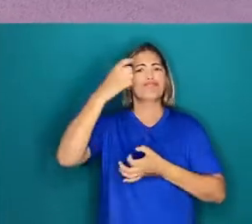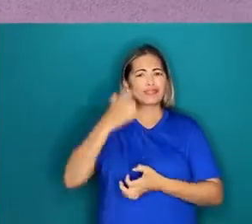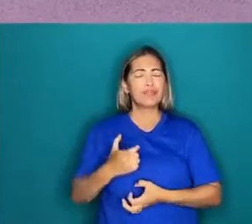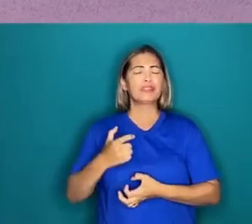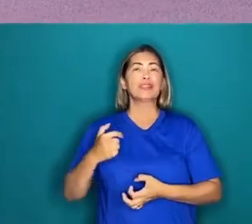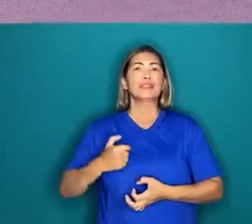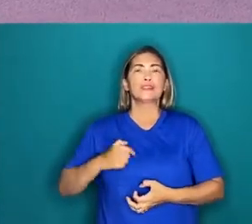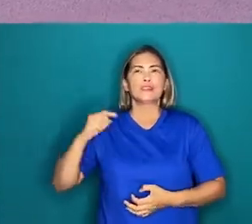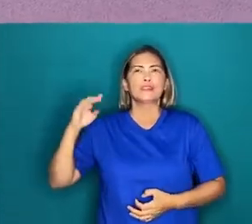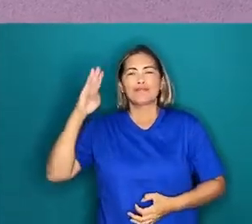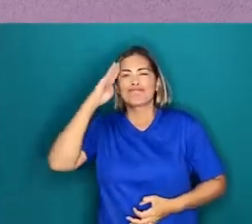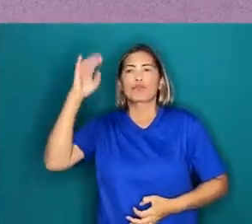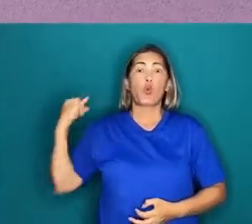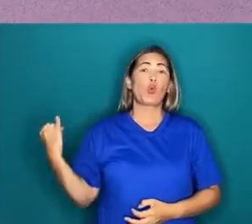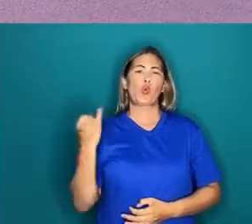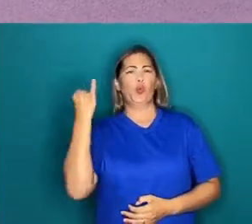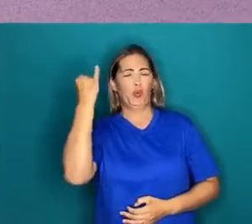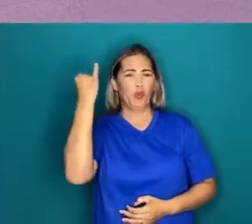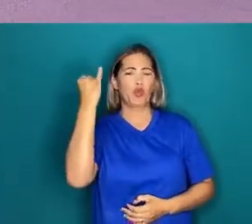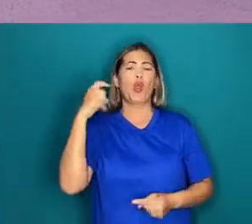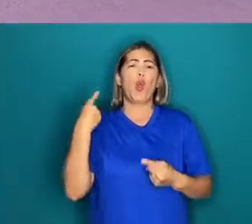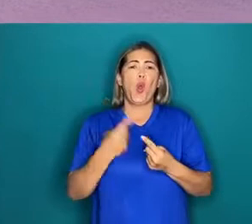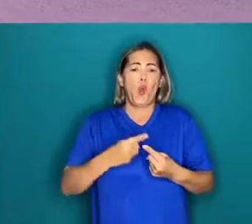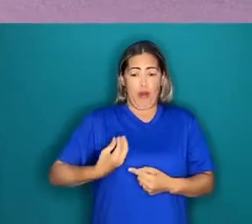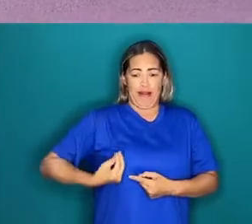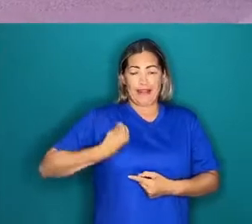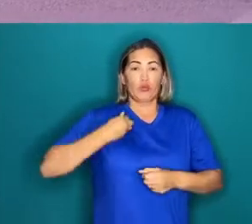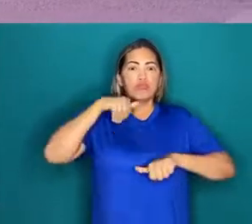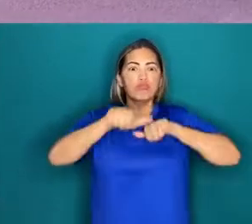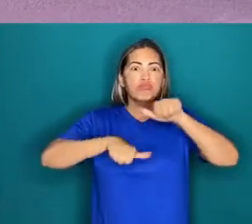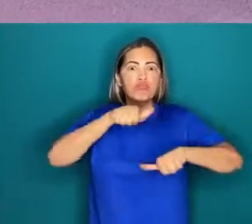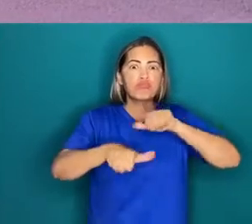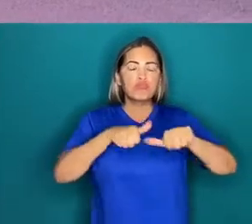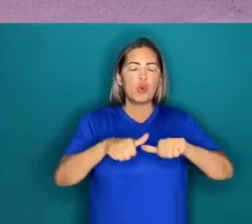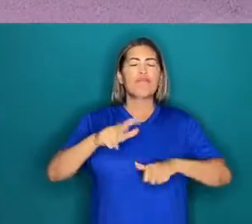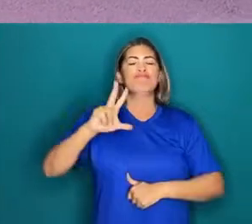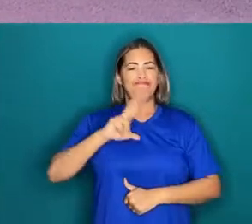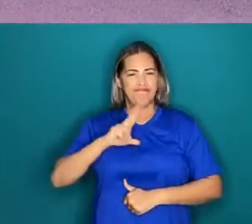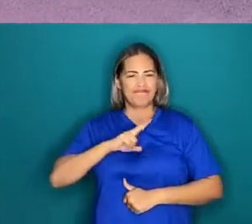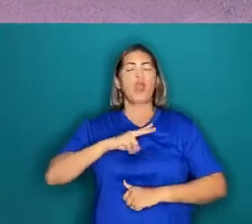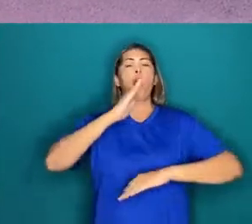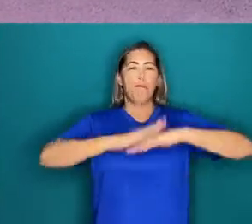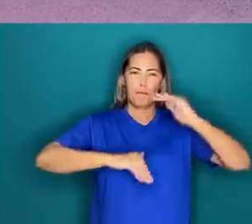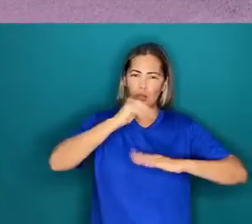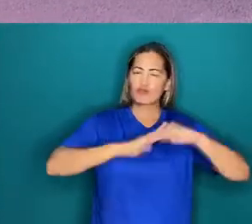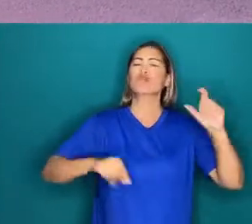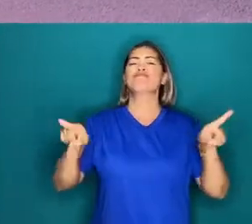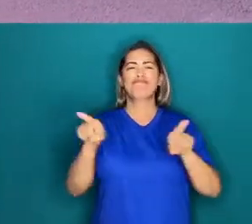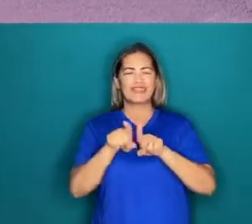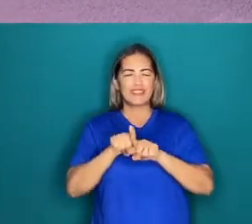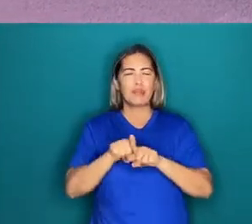As Paralimpíadas é muito importante, principalmente porque mudou não só a minha vida pessoal, mas como a minha vida